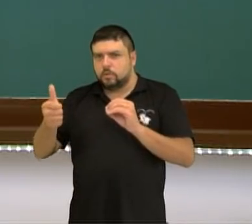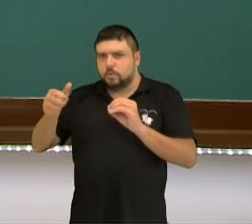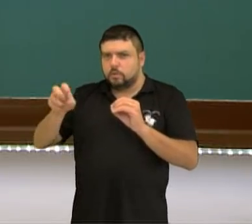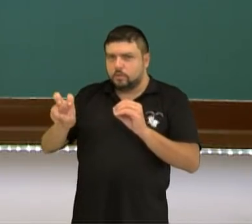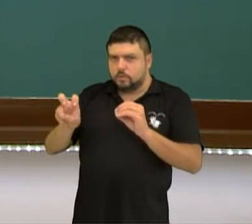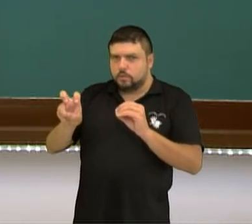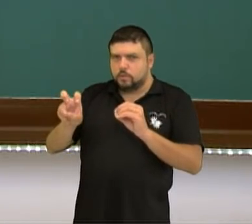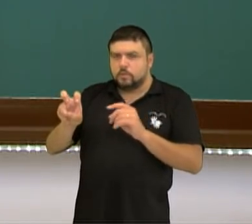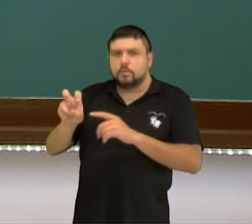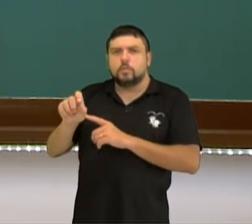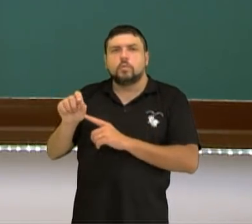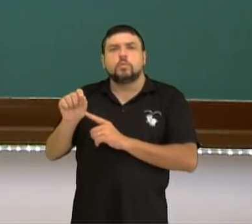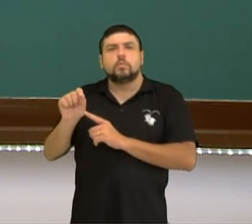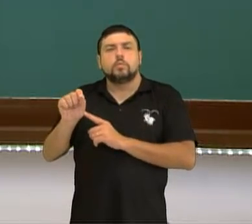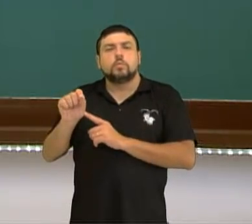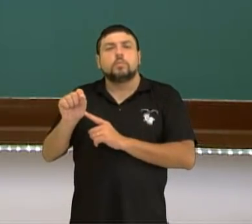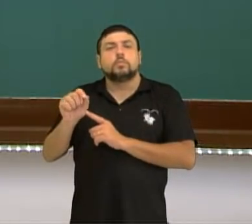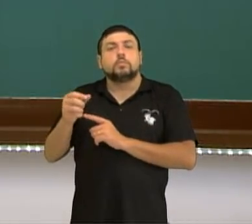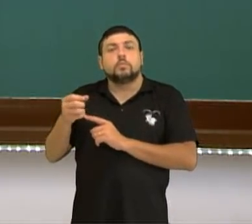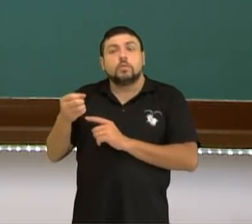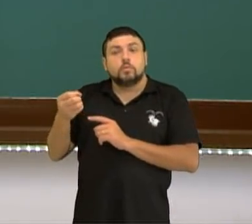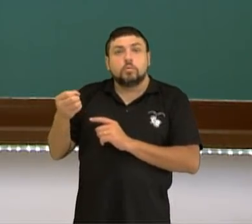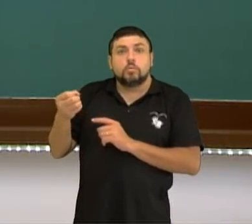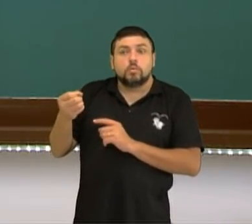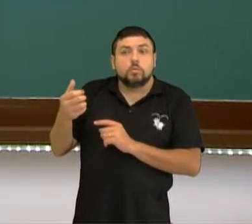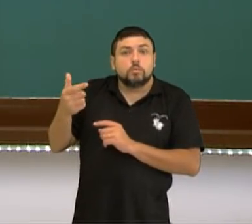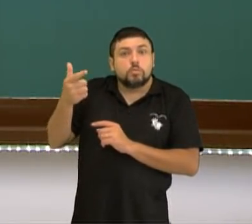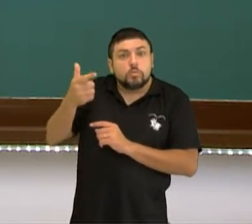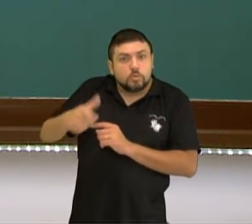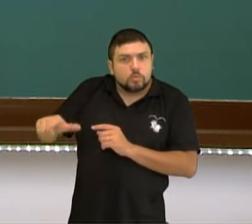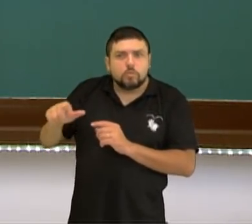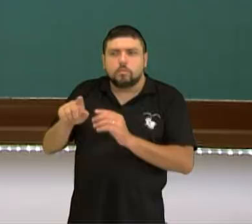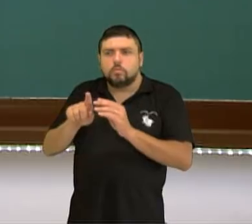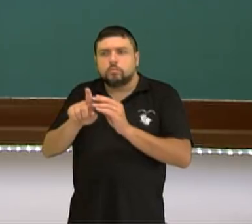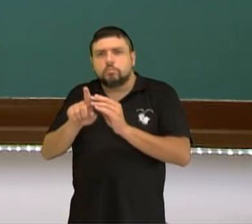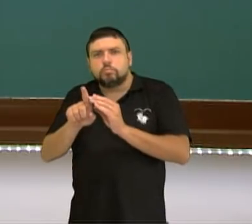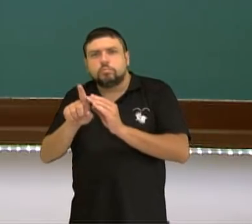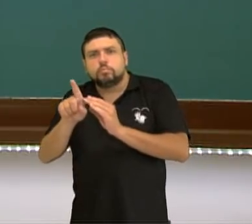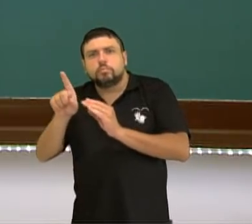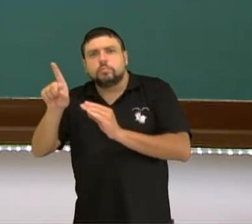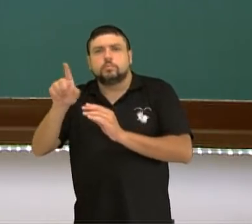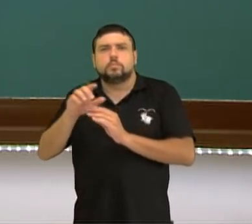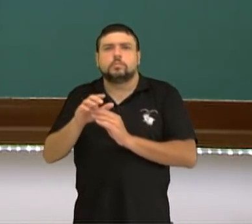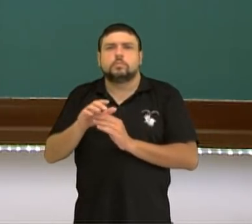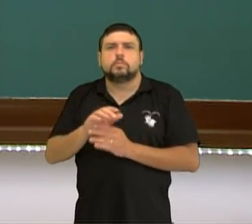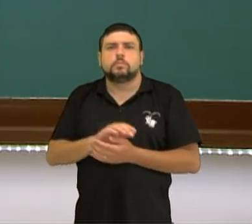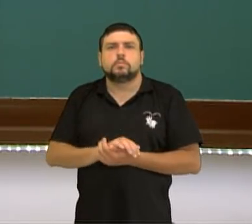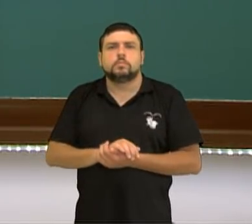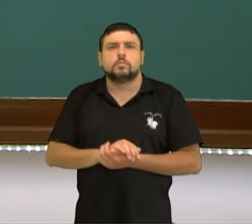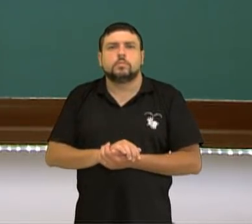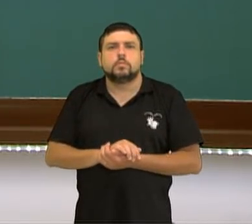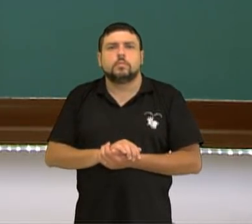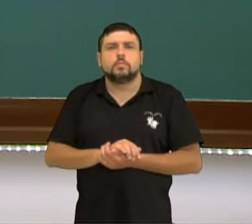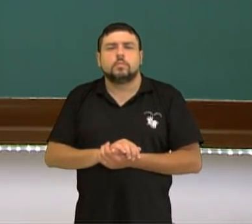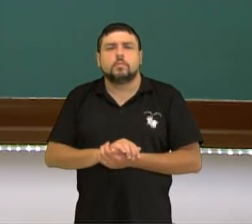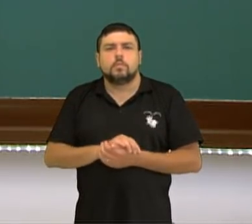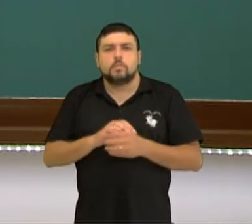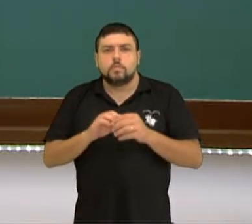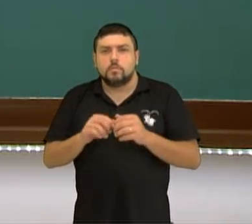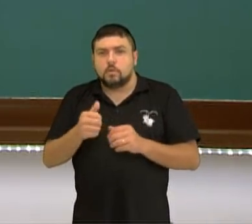também houve um novo crescimento desse gráfico. Outro momento onde a função ficou crescente. Do